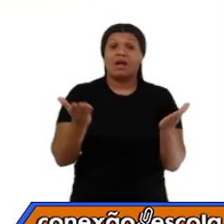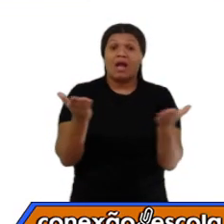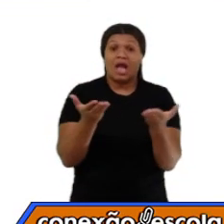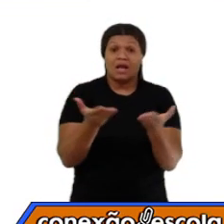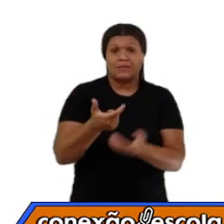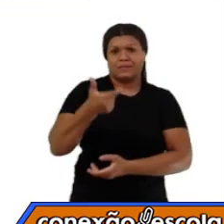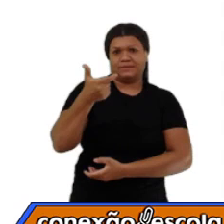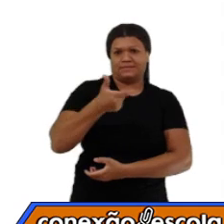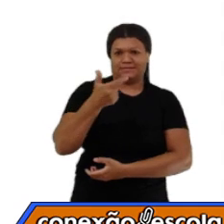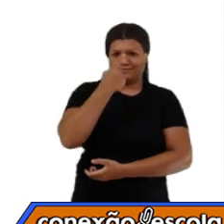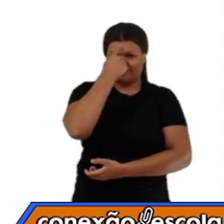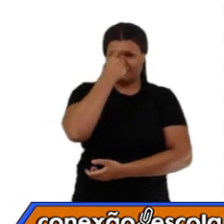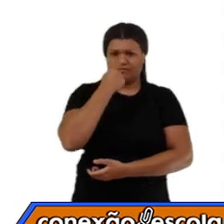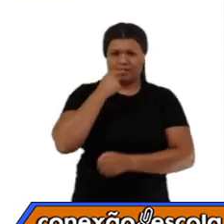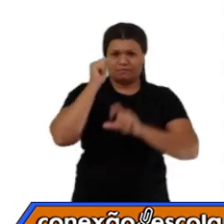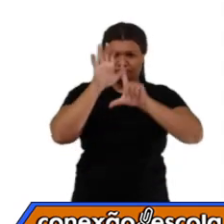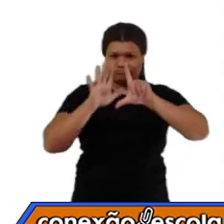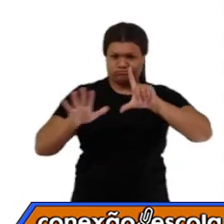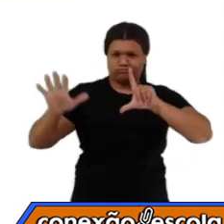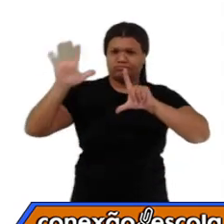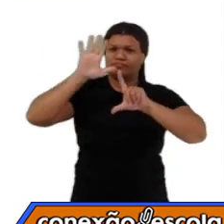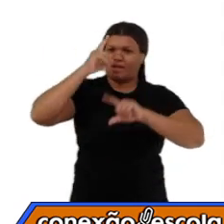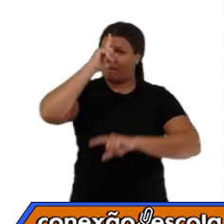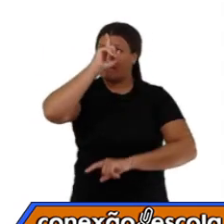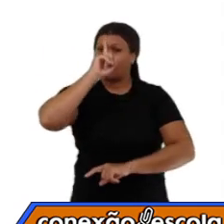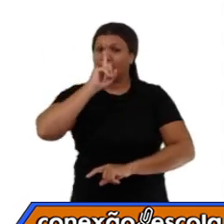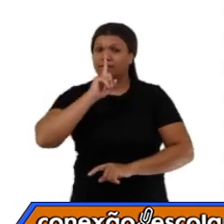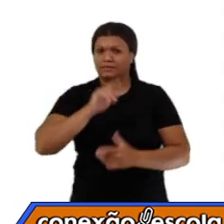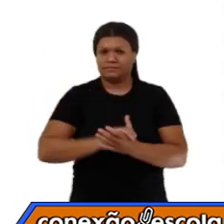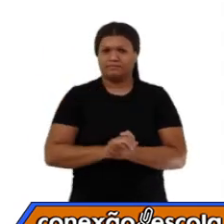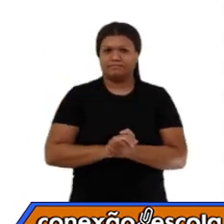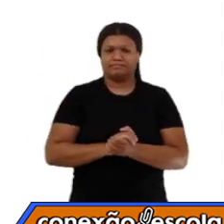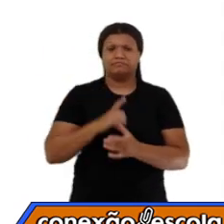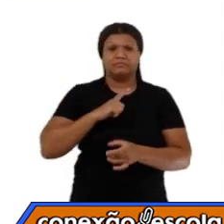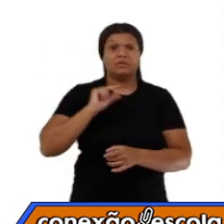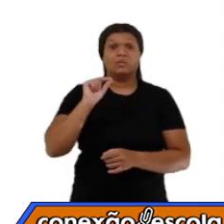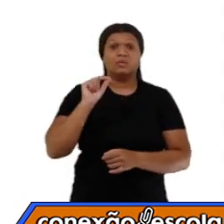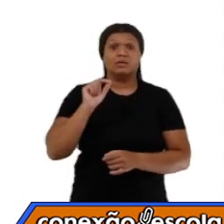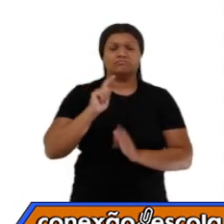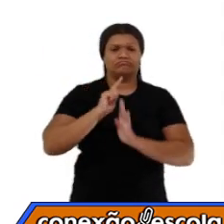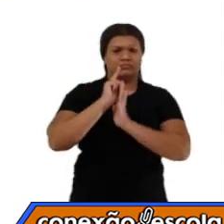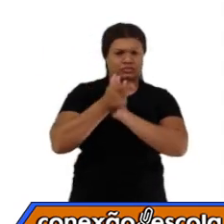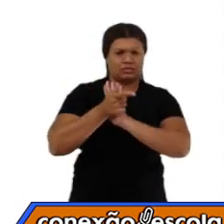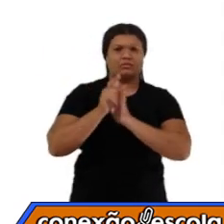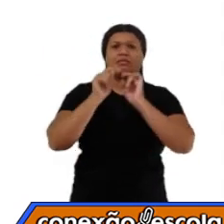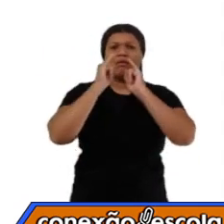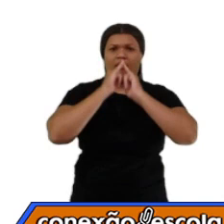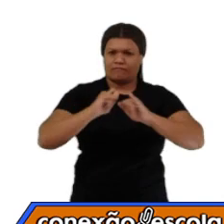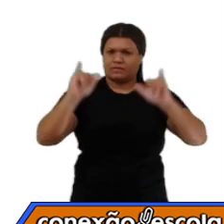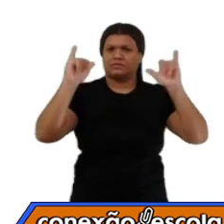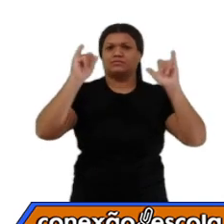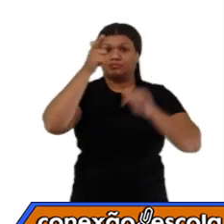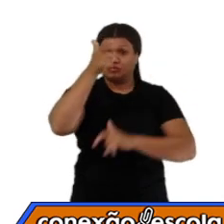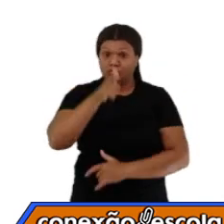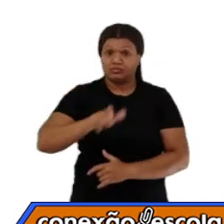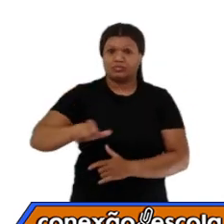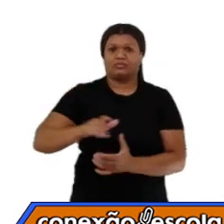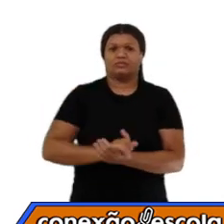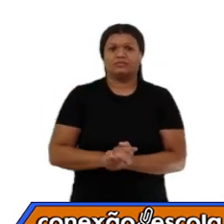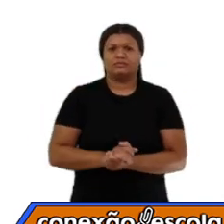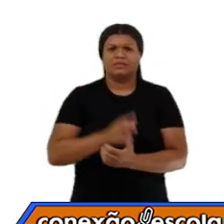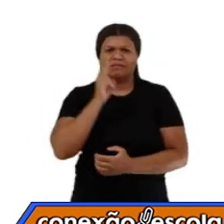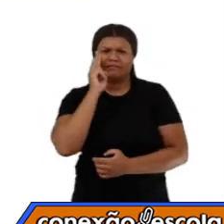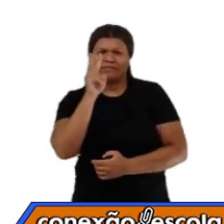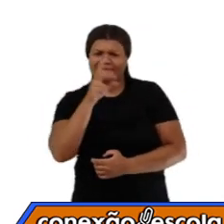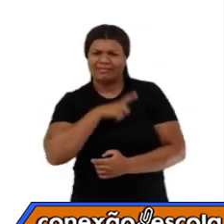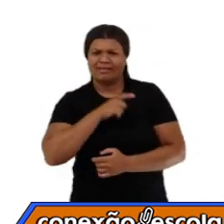imagem, eu tenho o gênero textual aviso novamente. E olha só que aviso, hein, gente? Acho que não